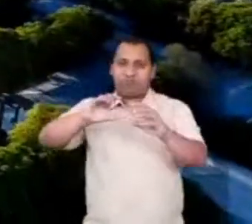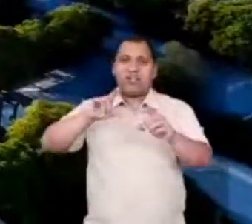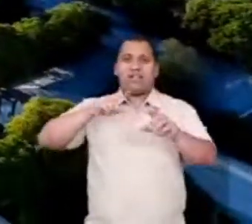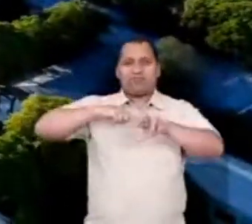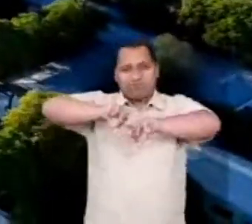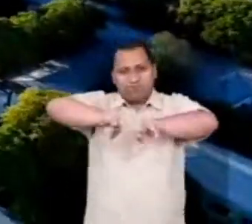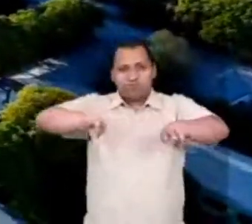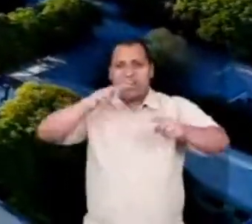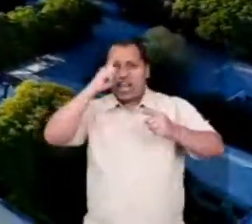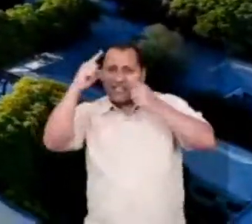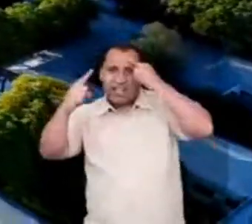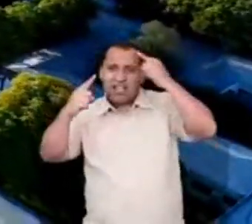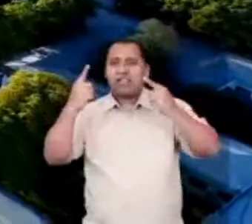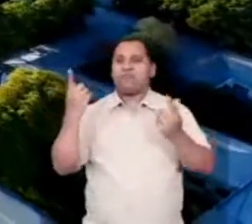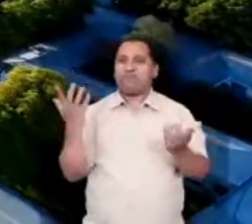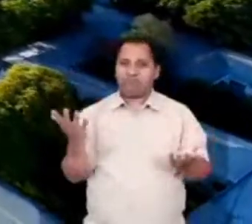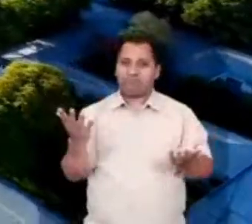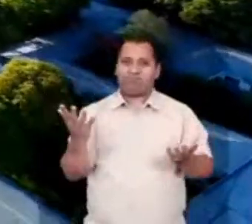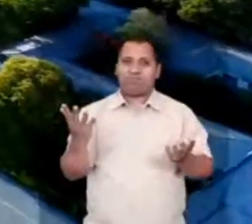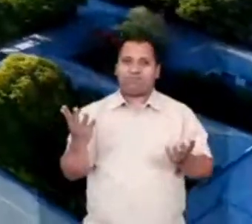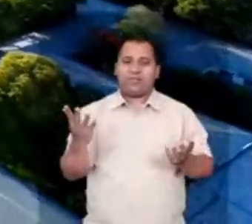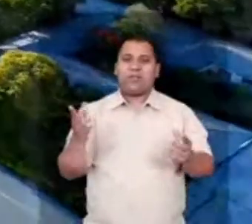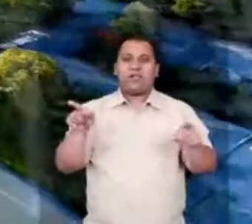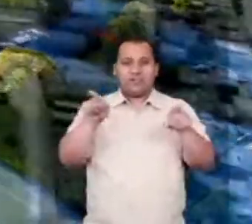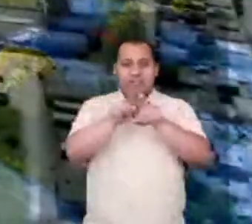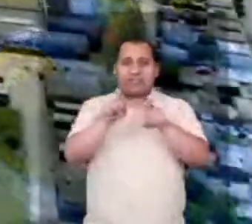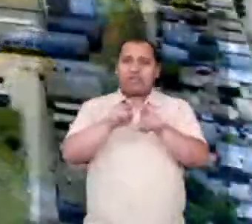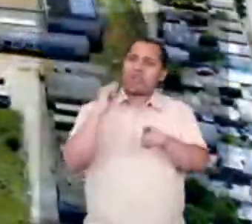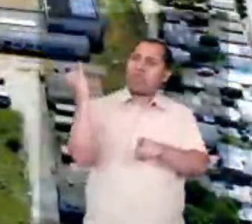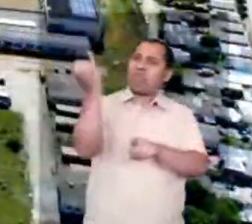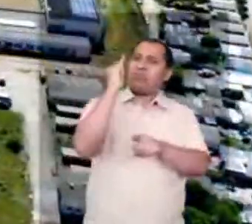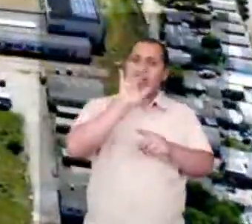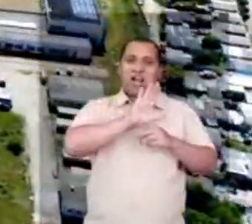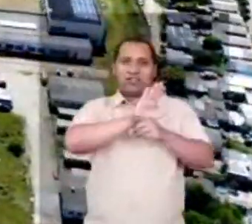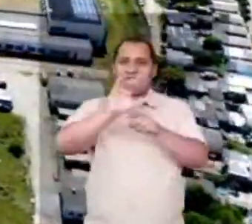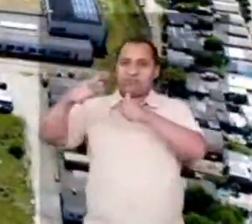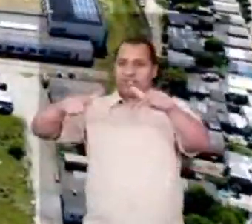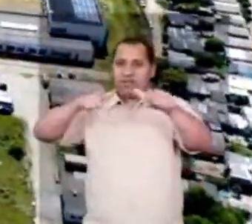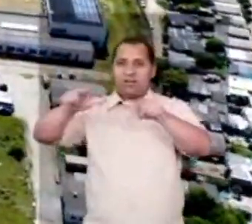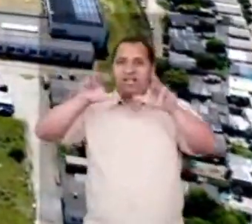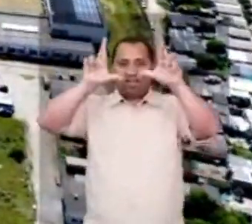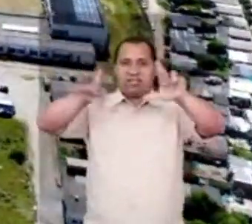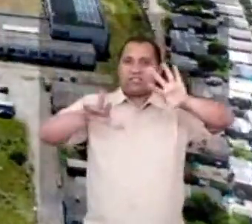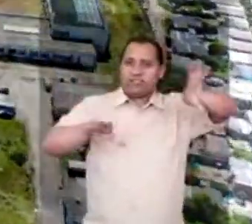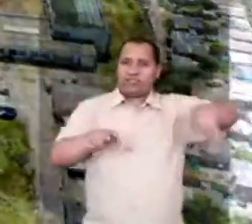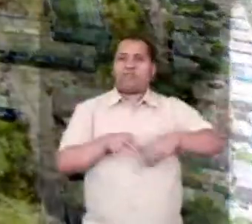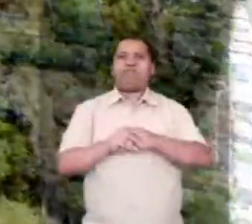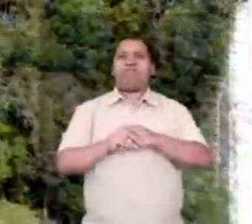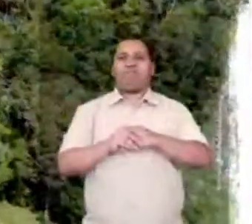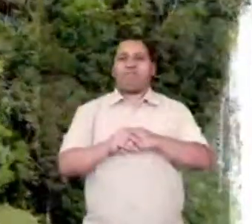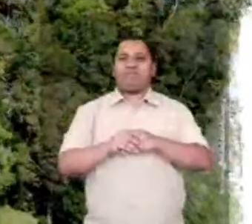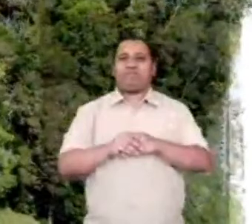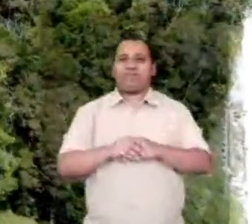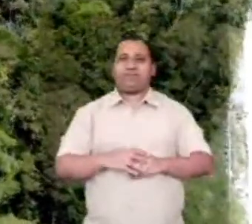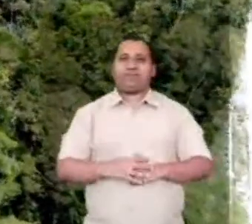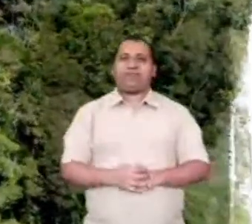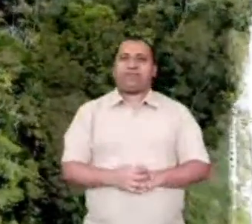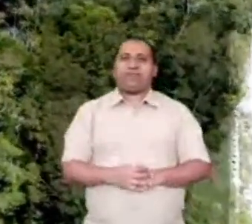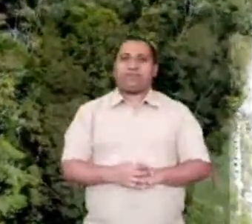ensino, diversidade de ideias e pensamentos e por sua importante atuação na região onde está